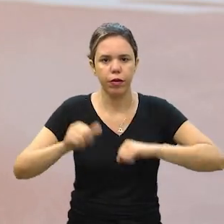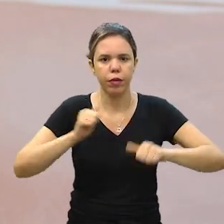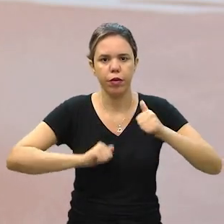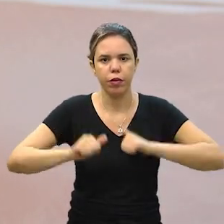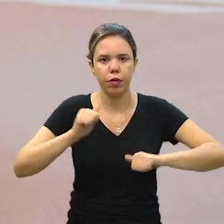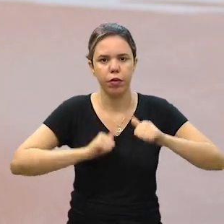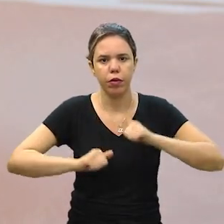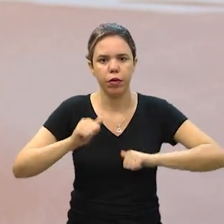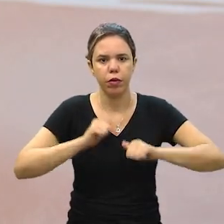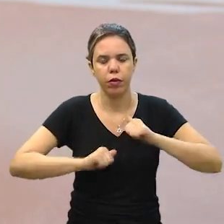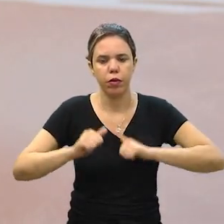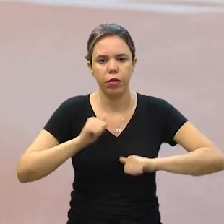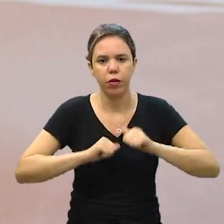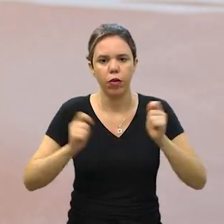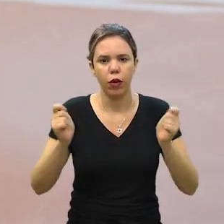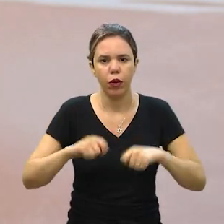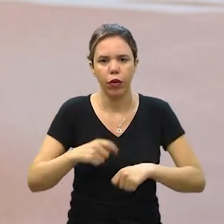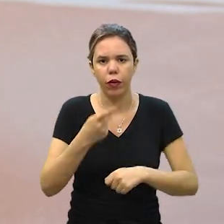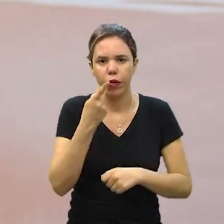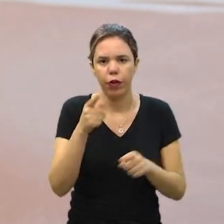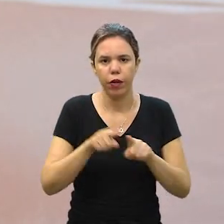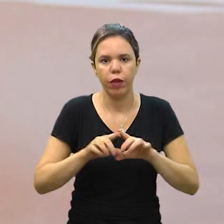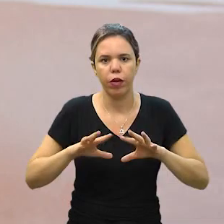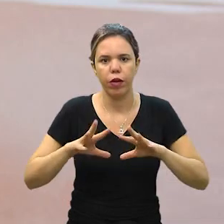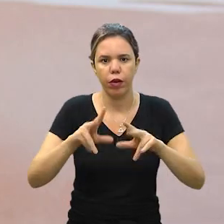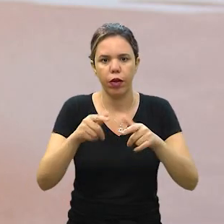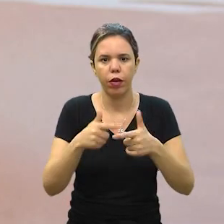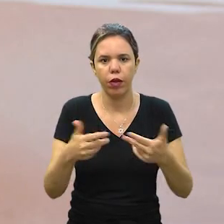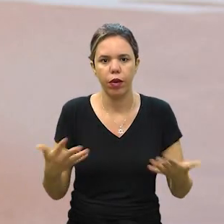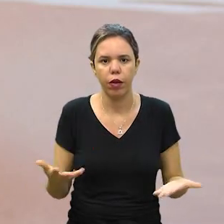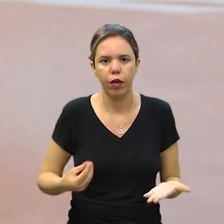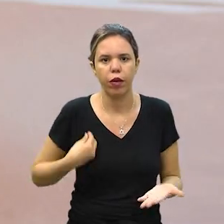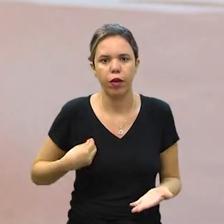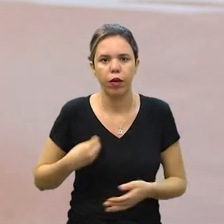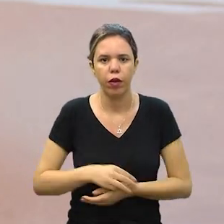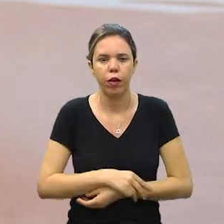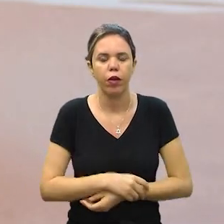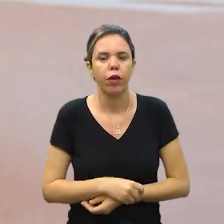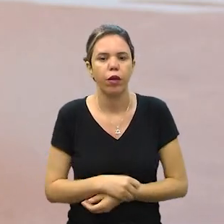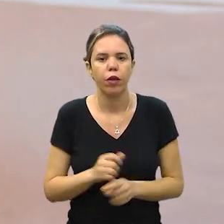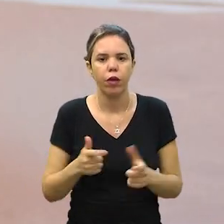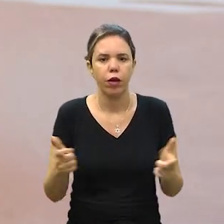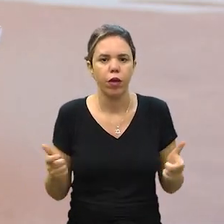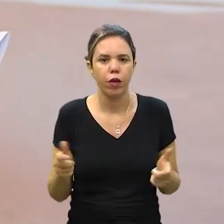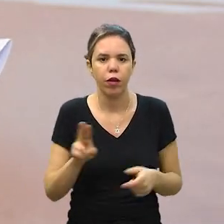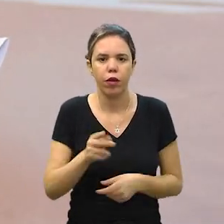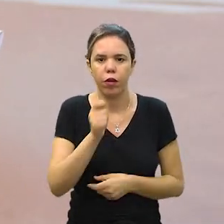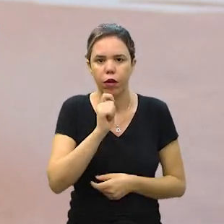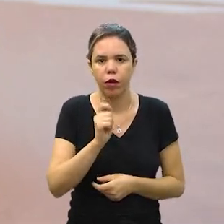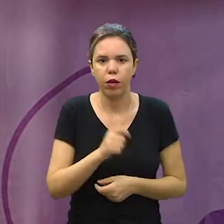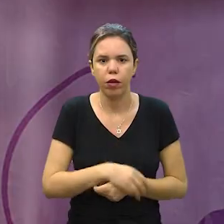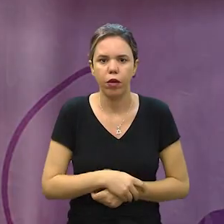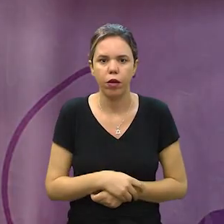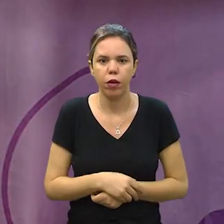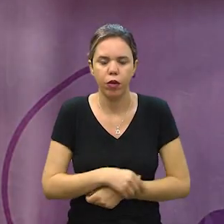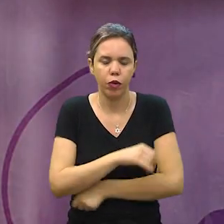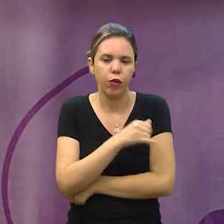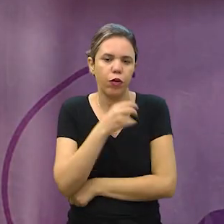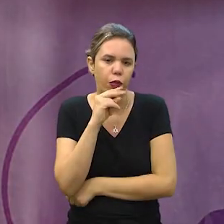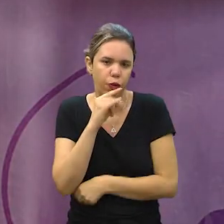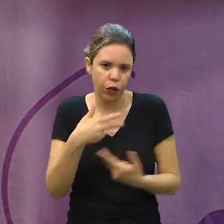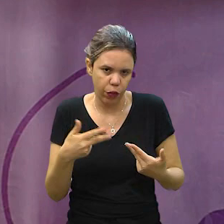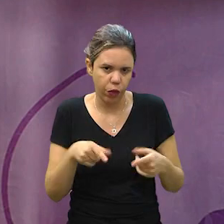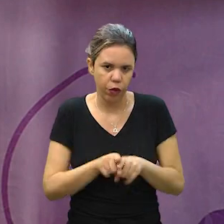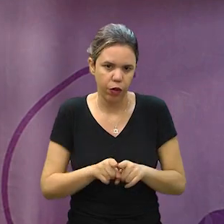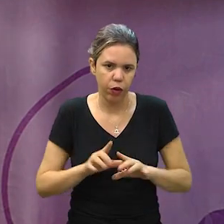depressão, ansiedade. Pode-se falar também que toda essa situação que a gente vive aumentou o uso de drogas, de